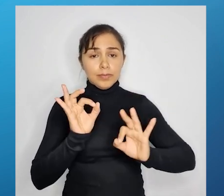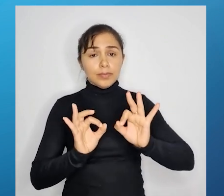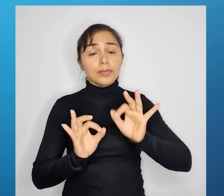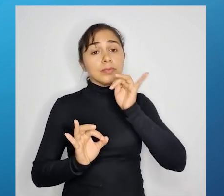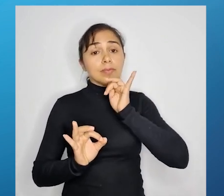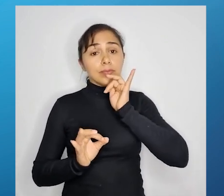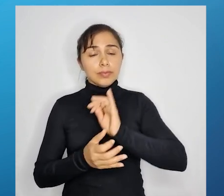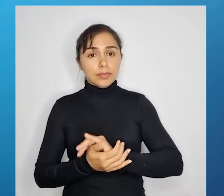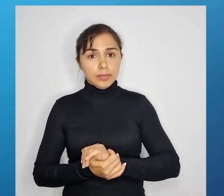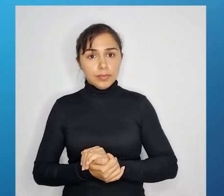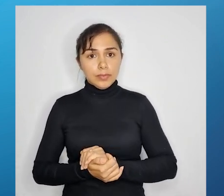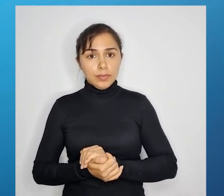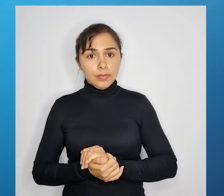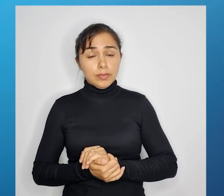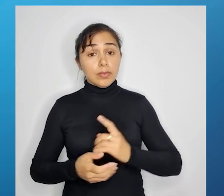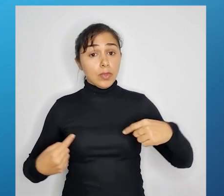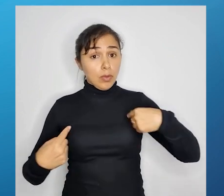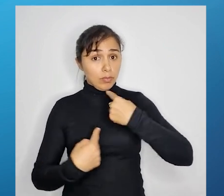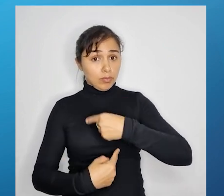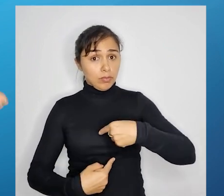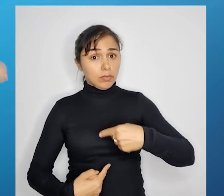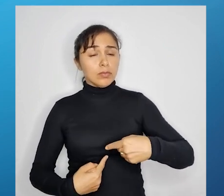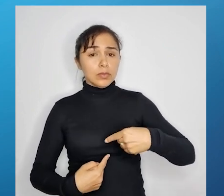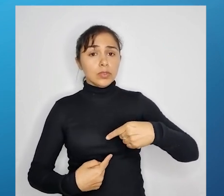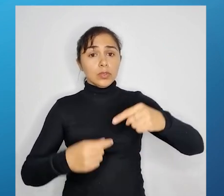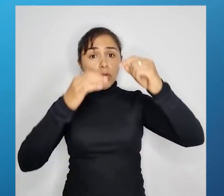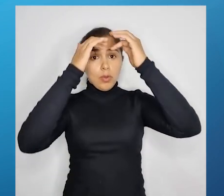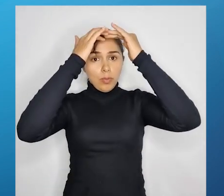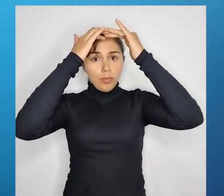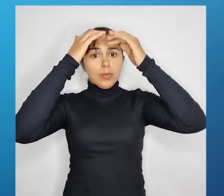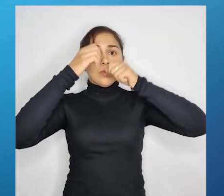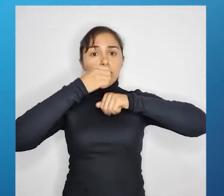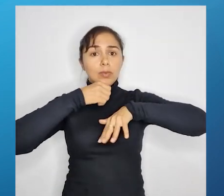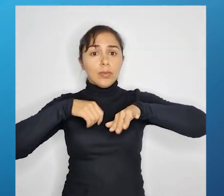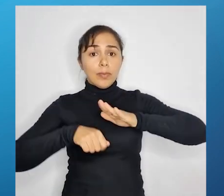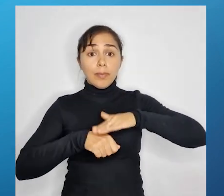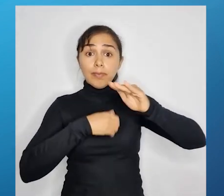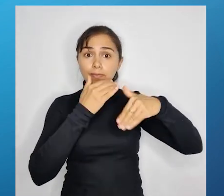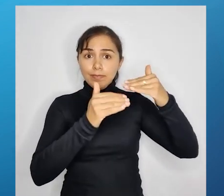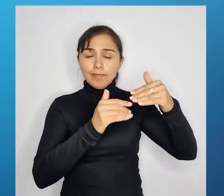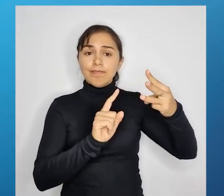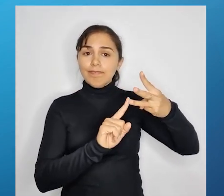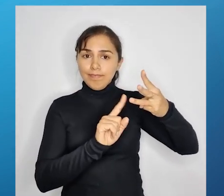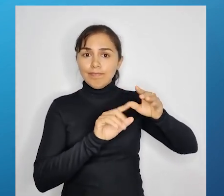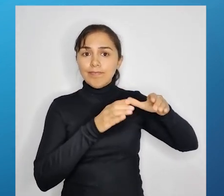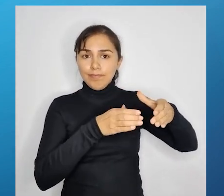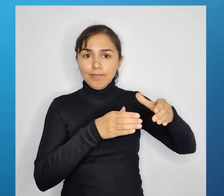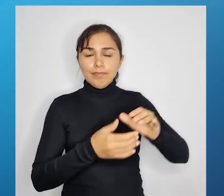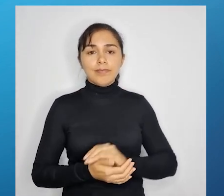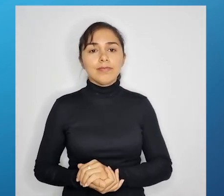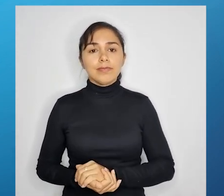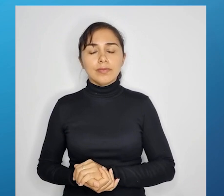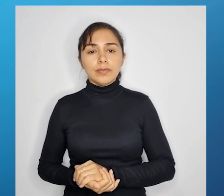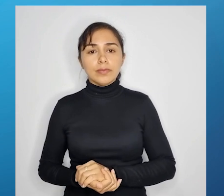como dissemos, o sistema nervoso mais desenvolvido se dá nos cefalópodes.